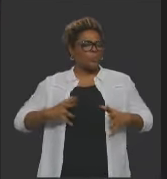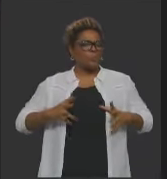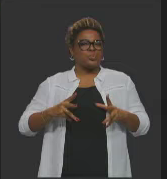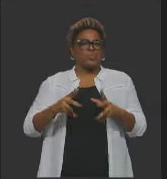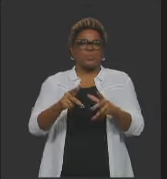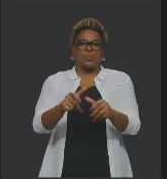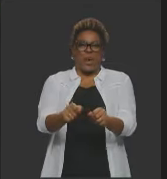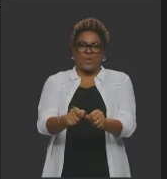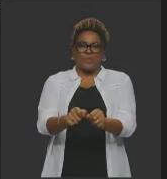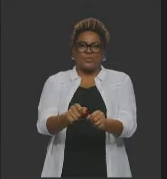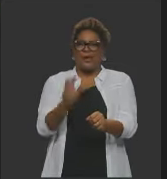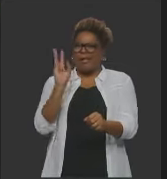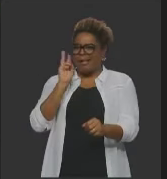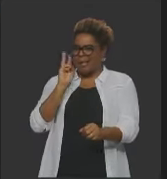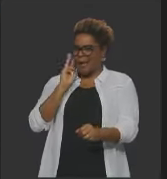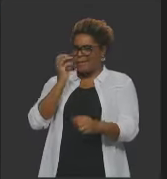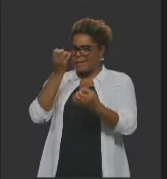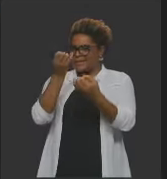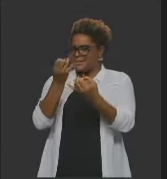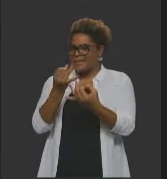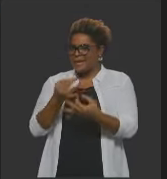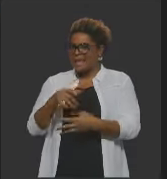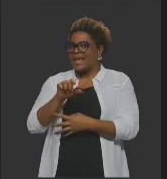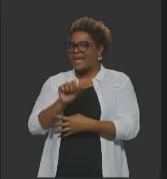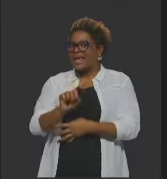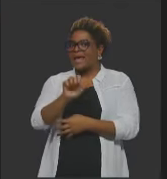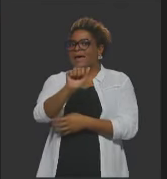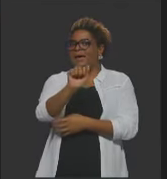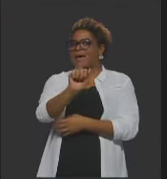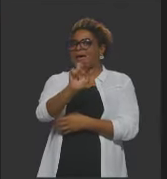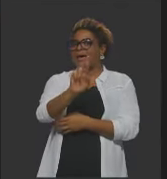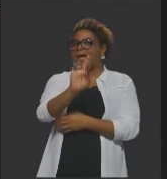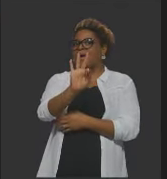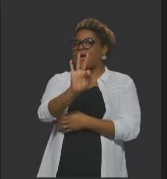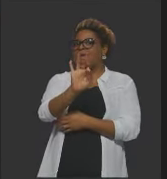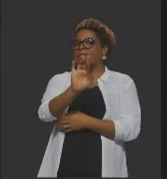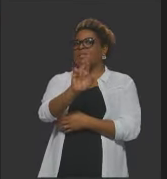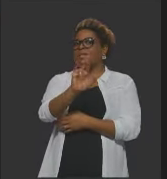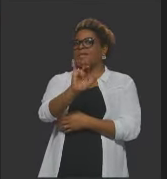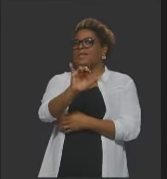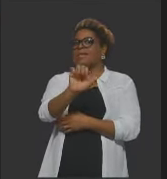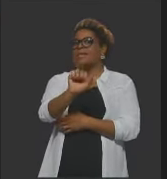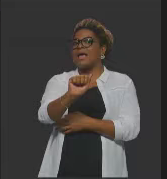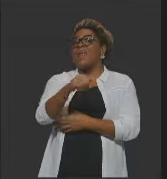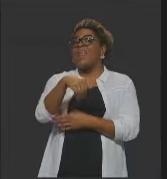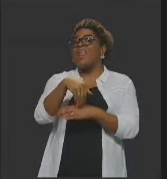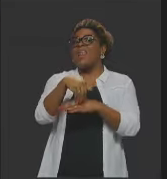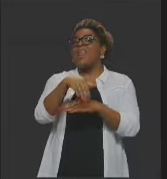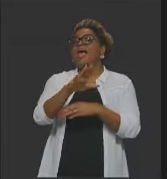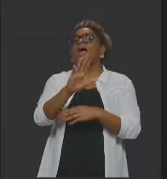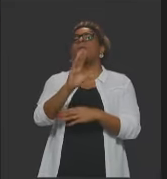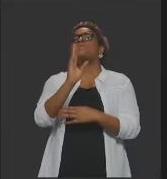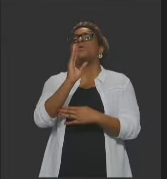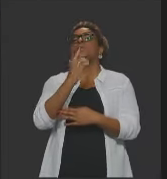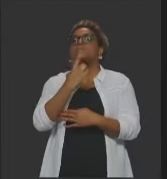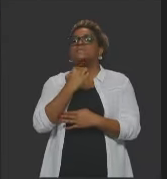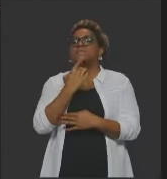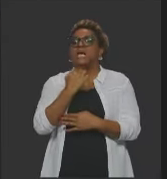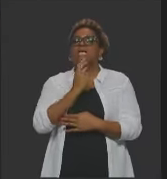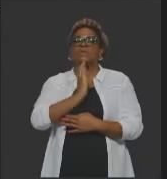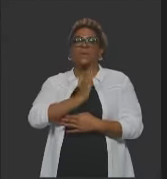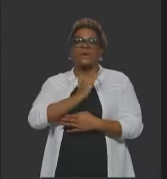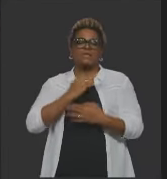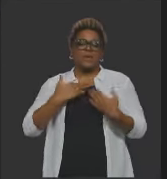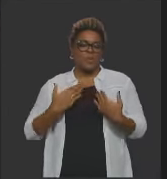vocês que as artérias, que elas é que levam o sangue do coração para o corpo. E lembrei